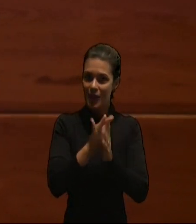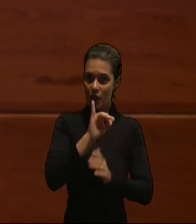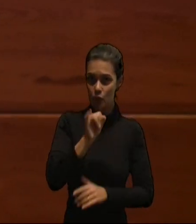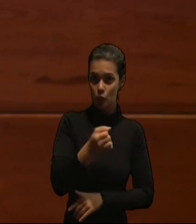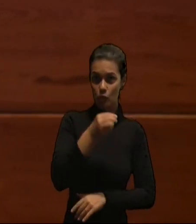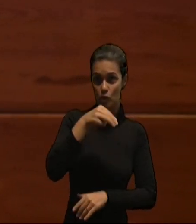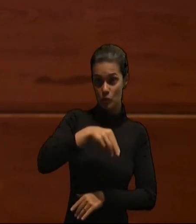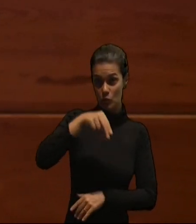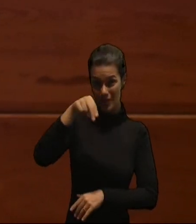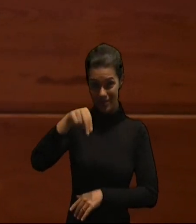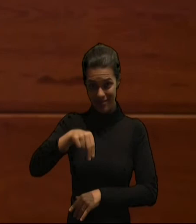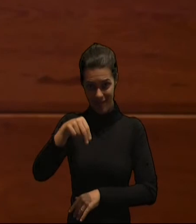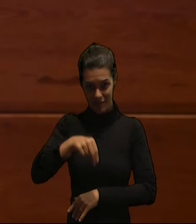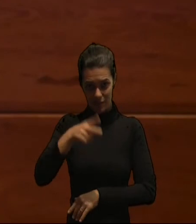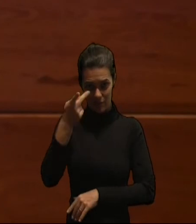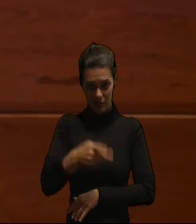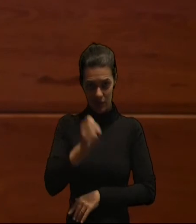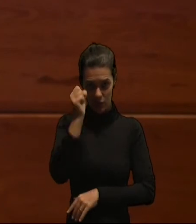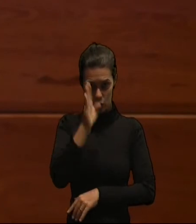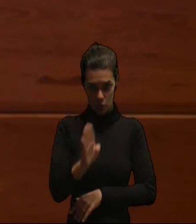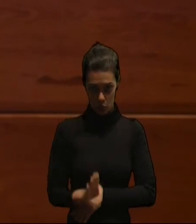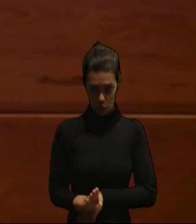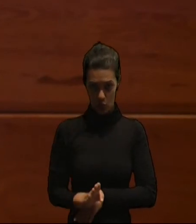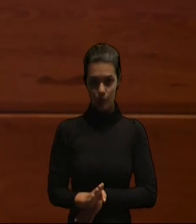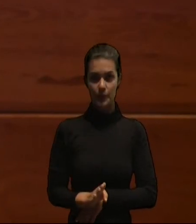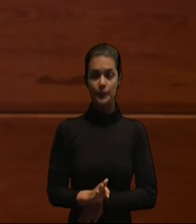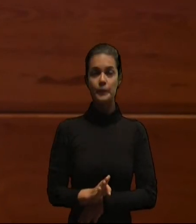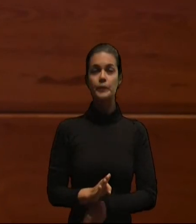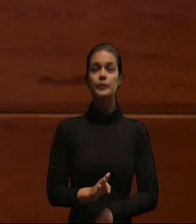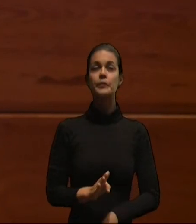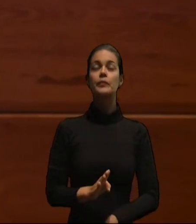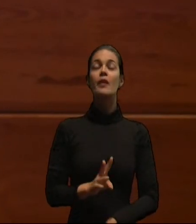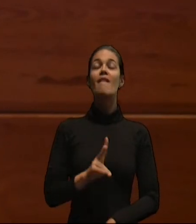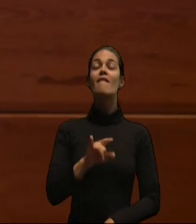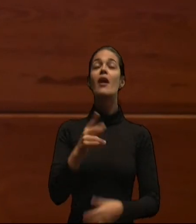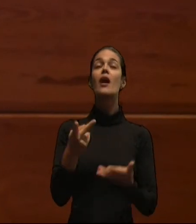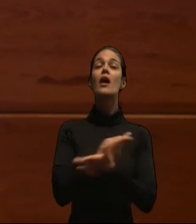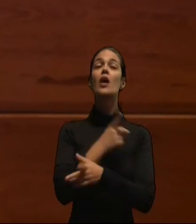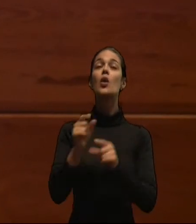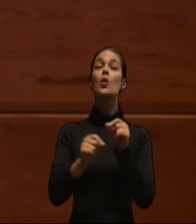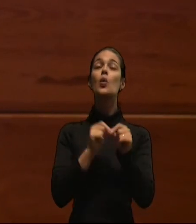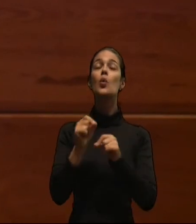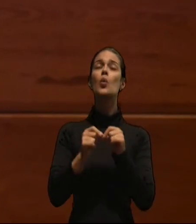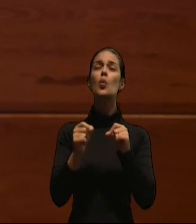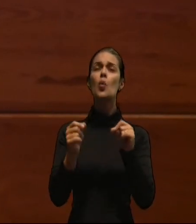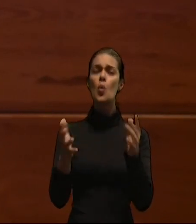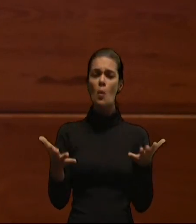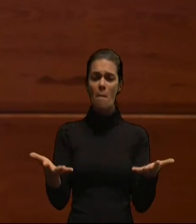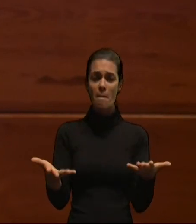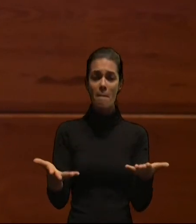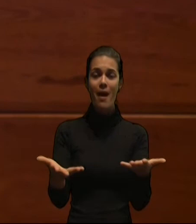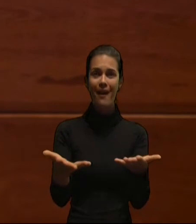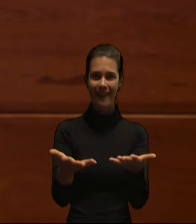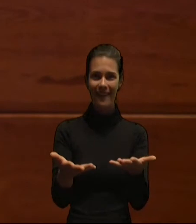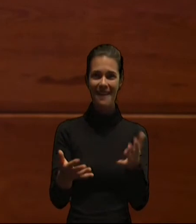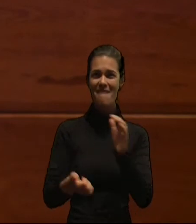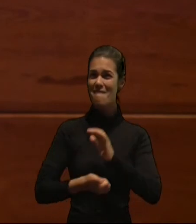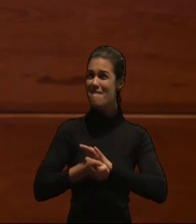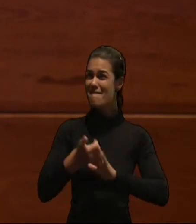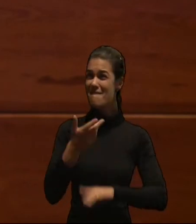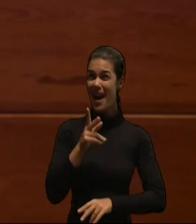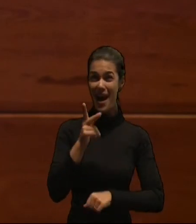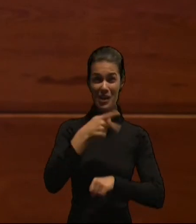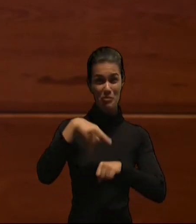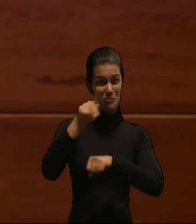Nacionais, juntamente com o grande pregador Sam Tipton, eles estarão fazendo uma campanha em todo o mundo, com vários países,